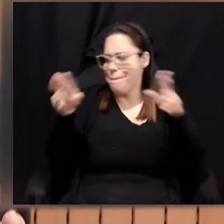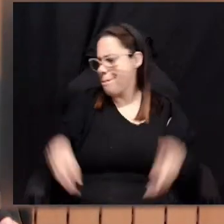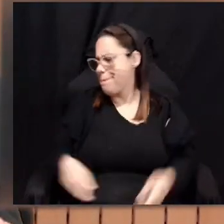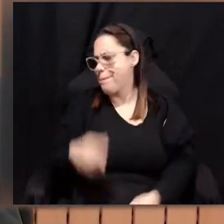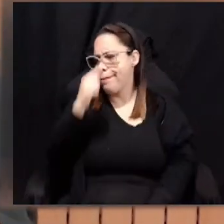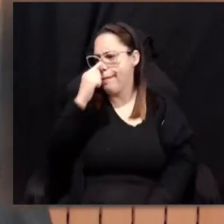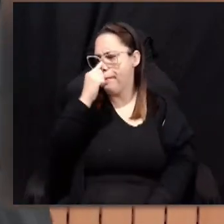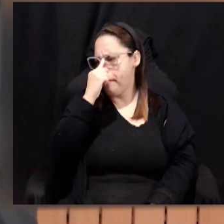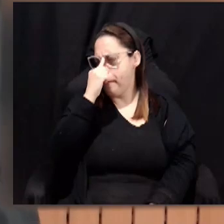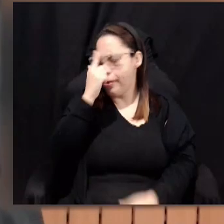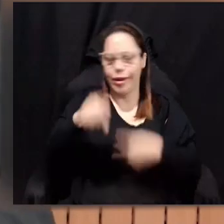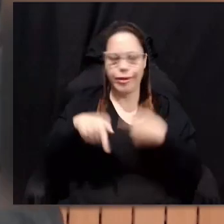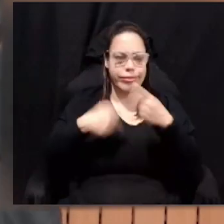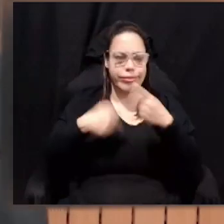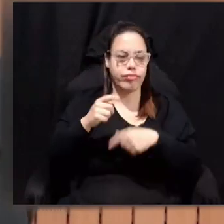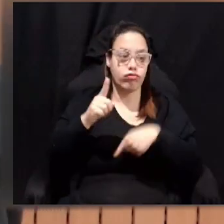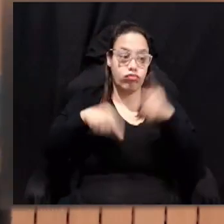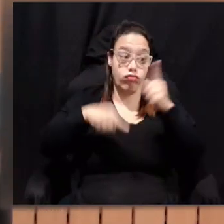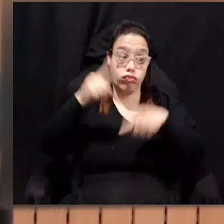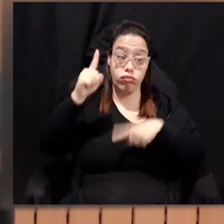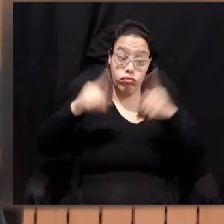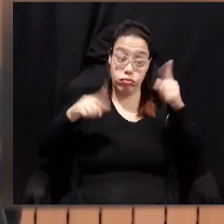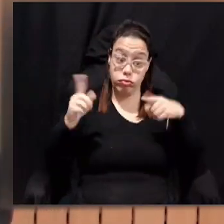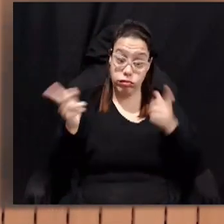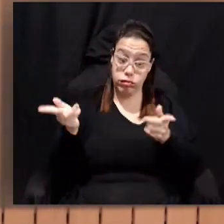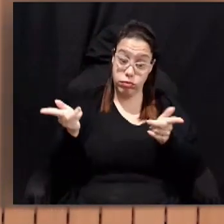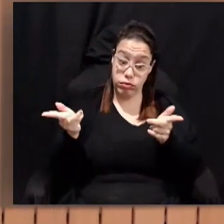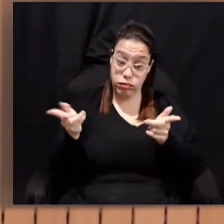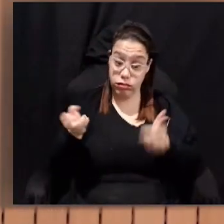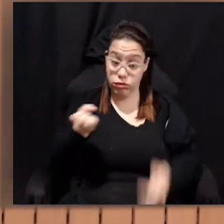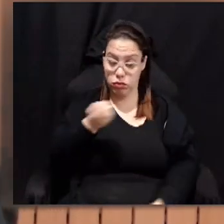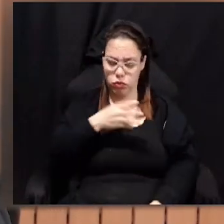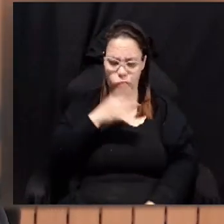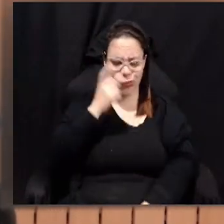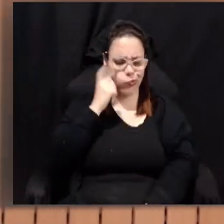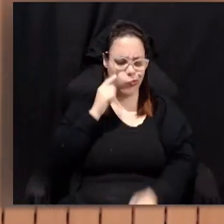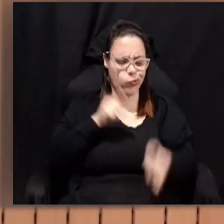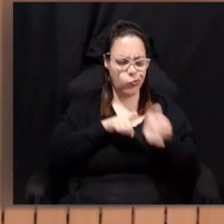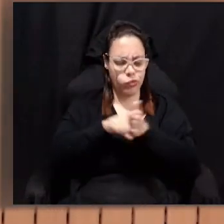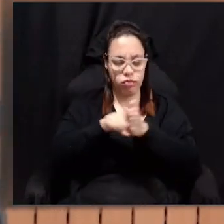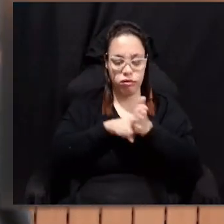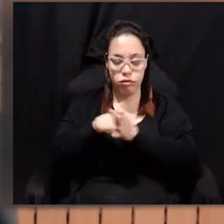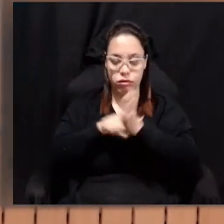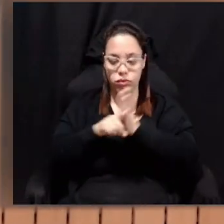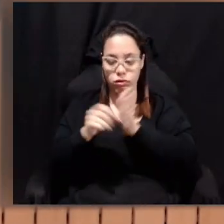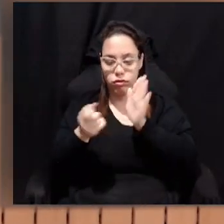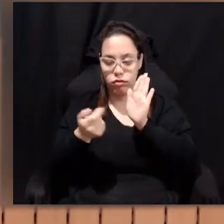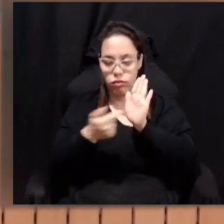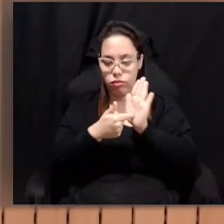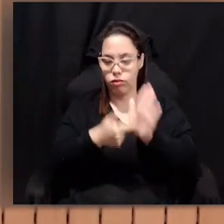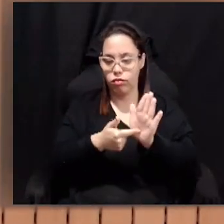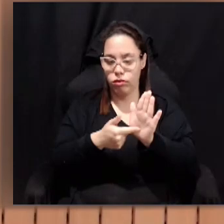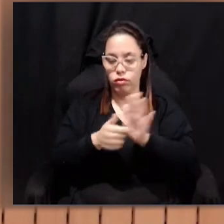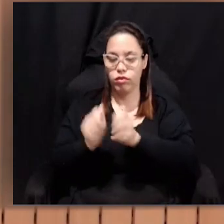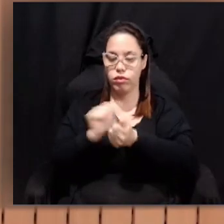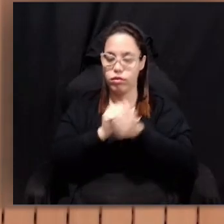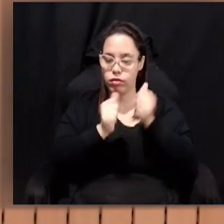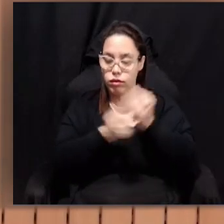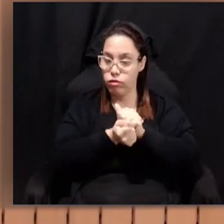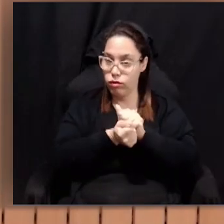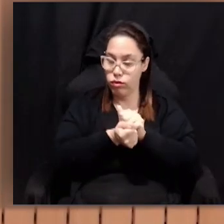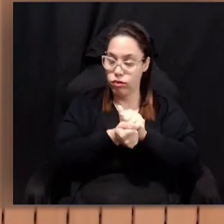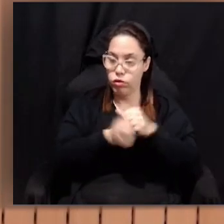outras variáveis que vai te dar uma nova pesquisa, uma nova evidência e que faz um ajuste da ação que você vai